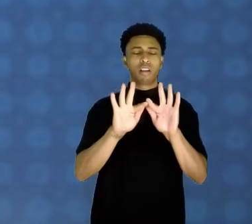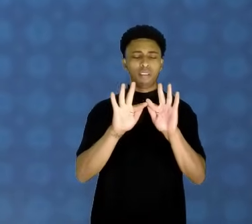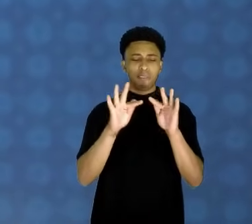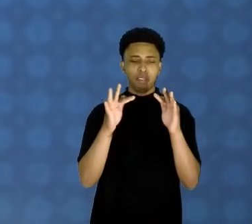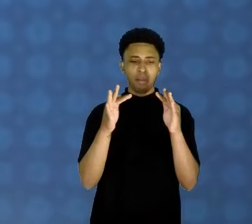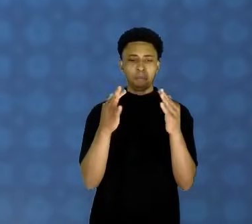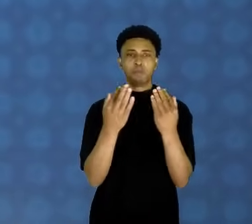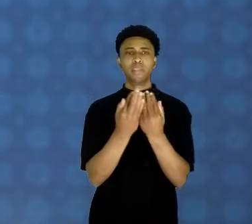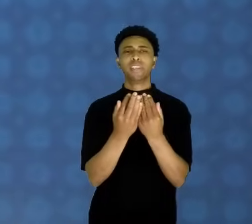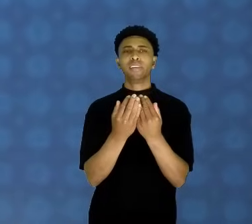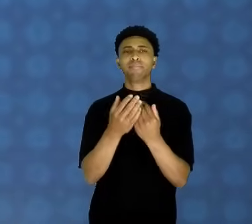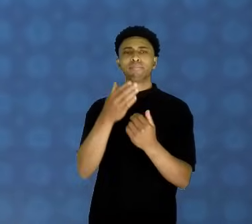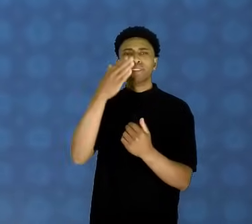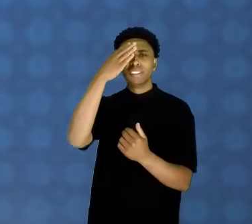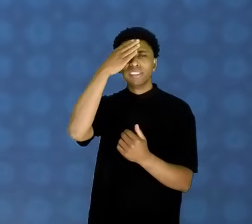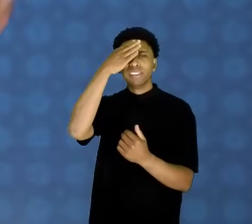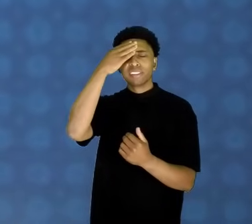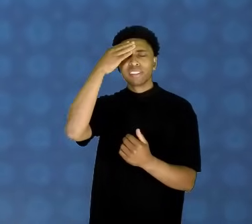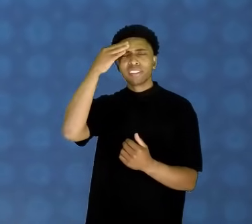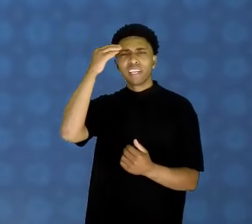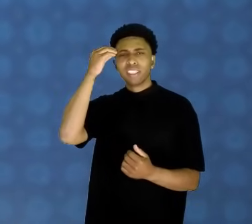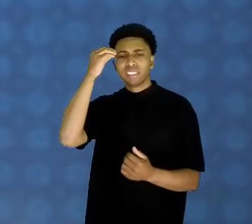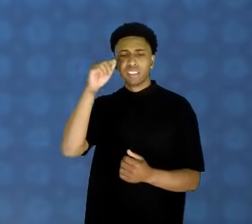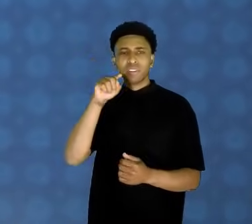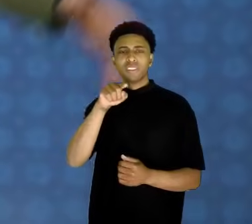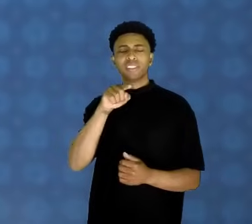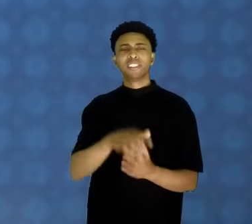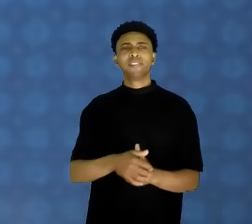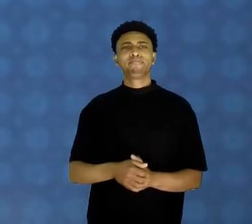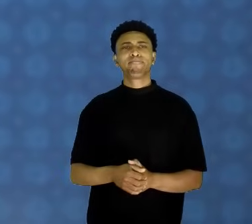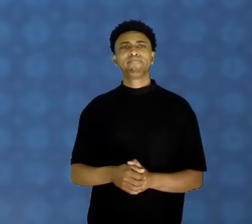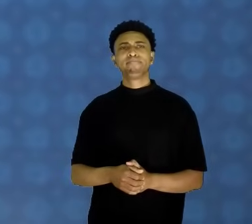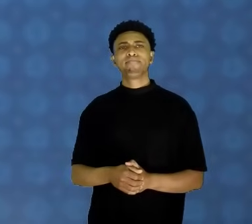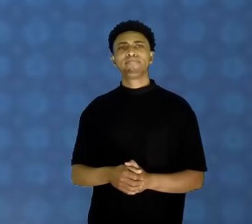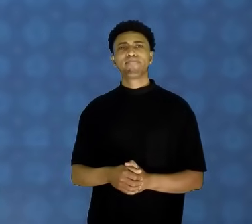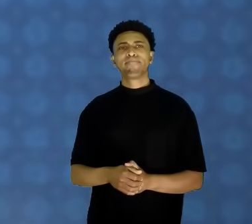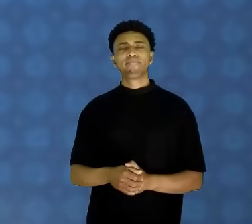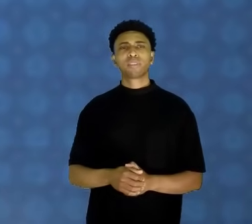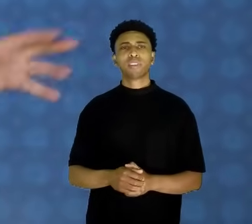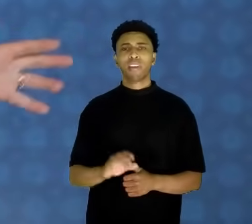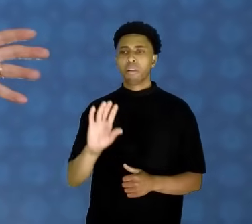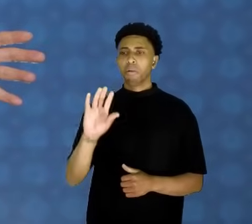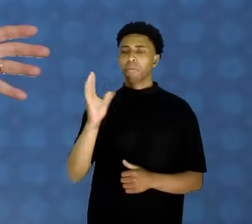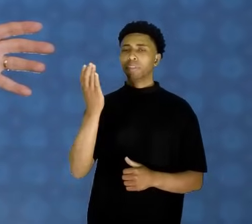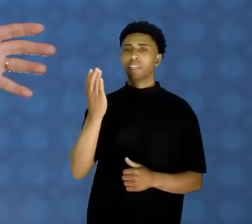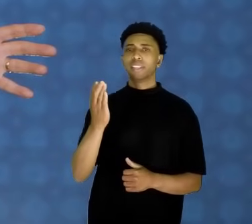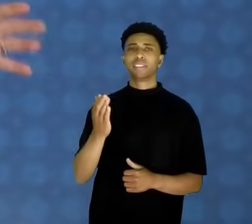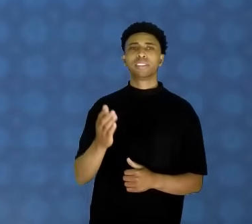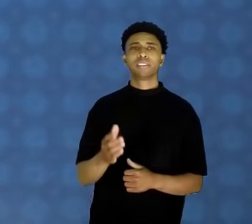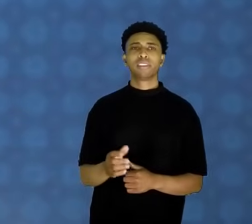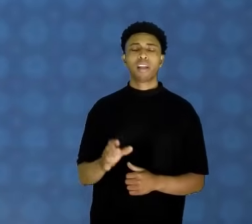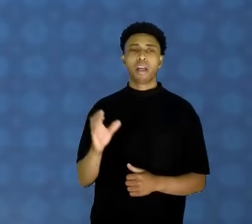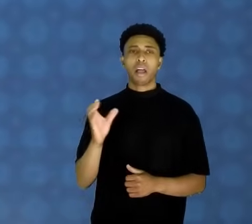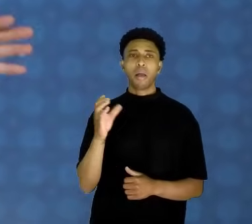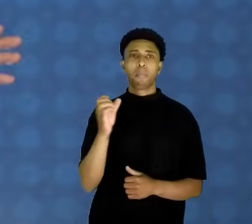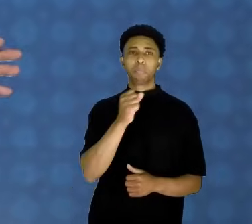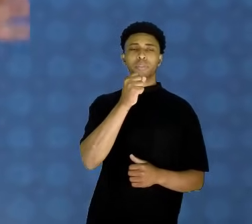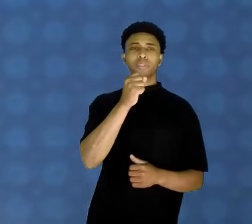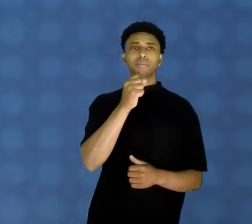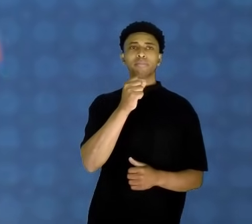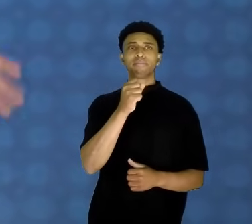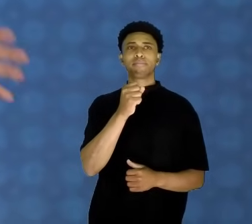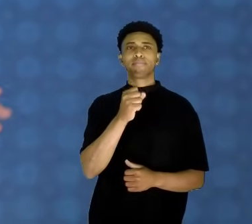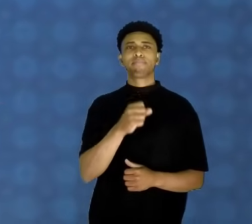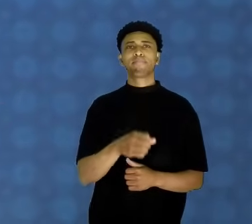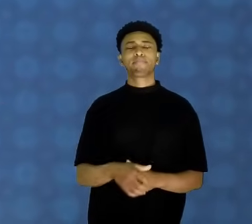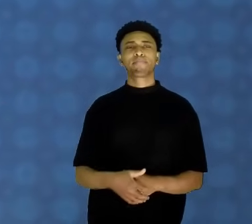do nada, meu, o cara implica com você em tudo, do nada, você não fez nada, mas você parece que está marcado,